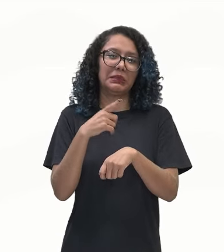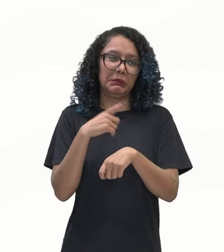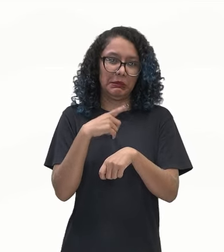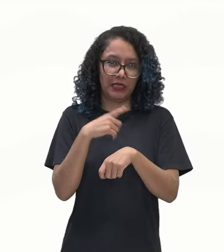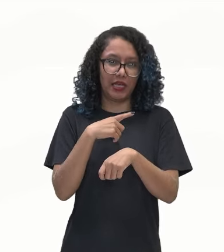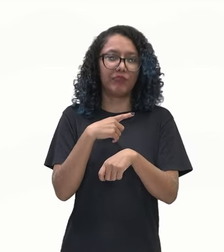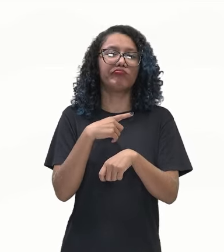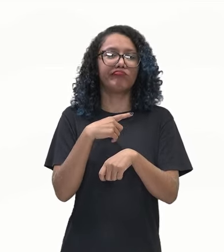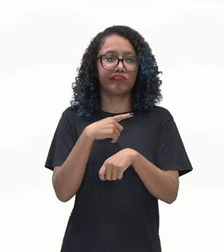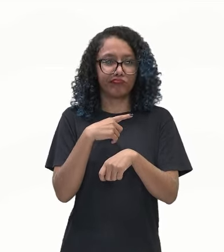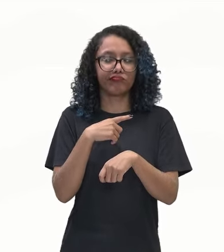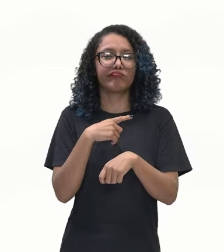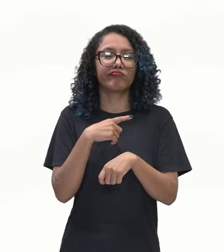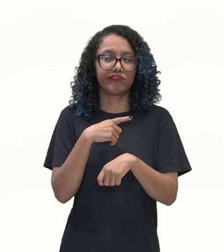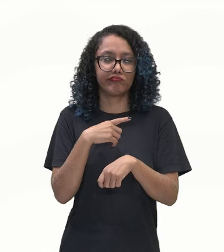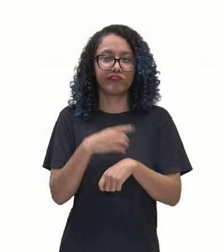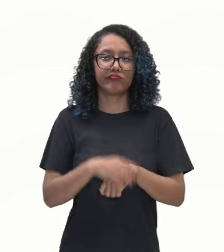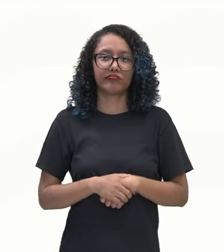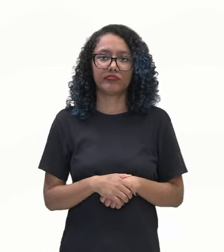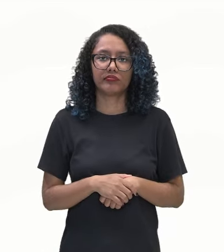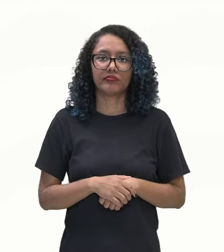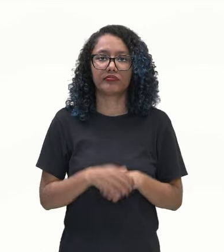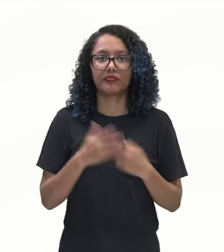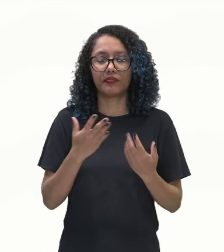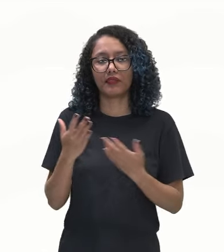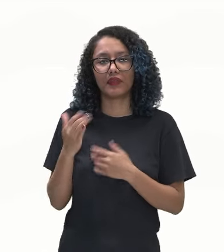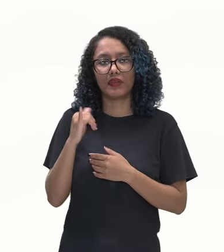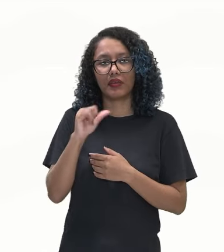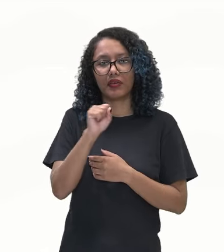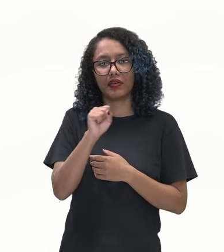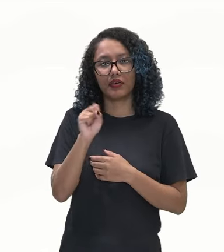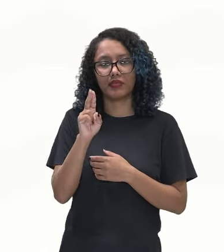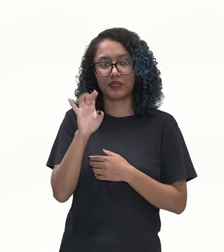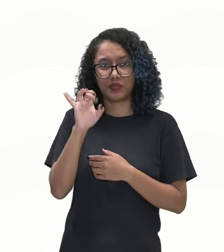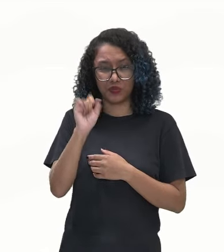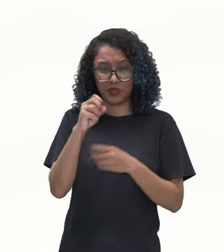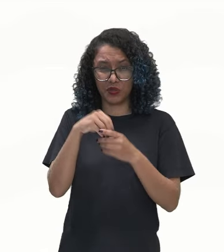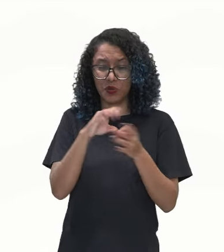leva para questões de saúde, a palavra issues, quer dizer, nesse sentido, nesse contexto,